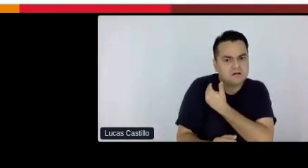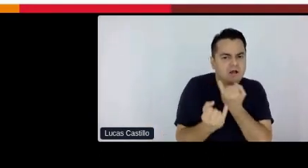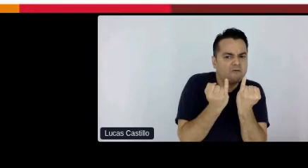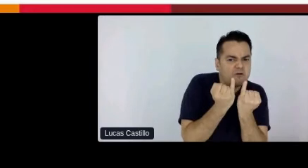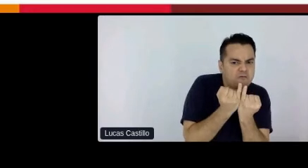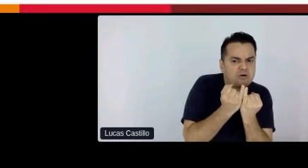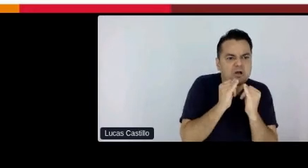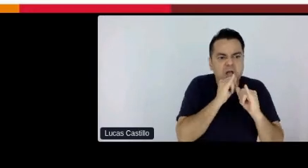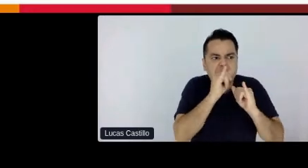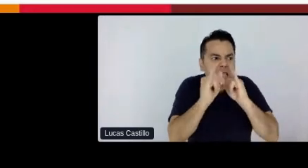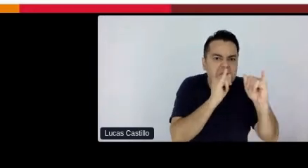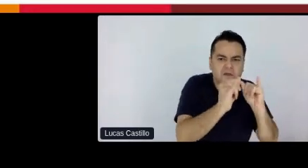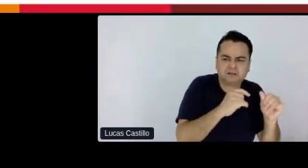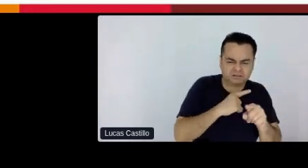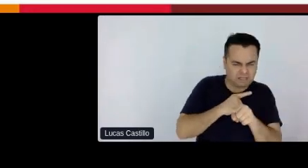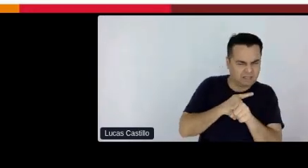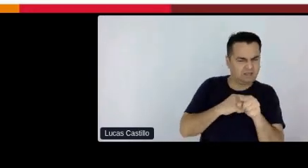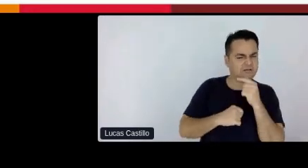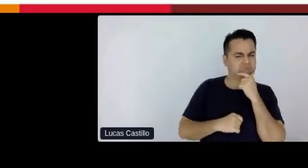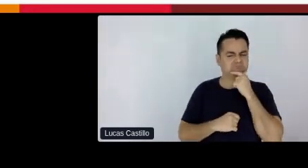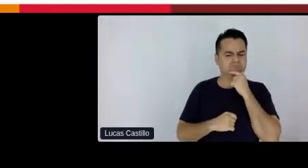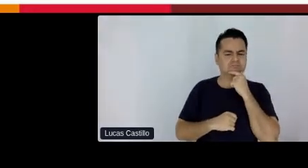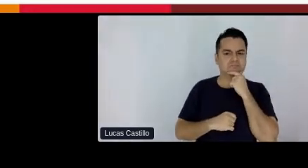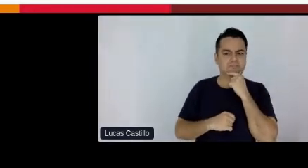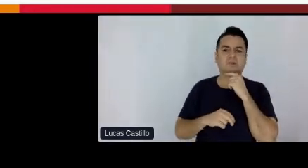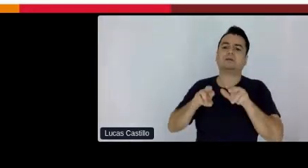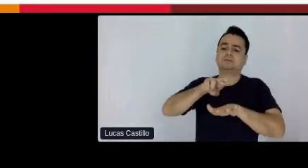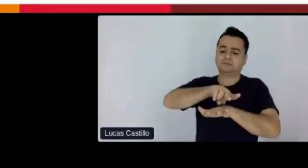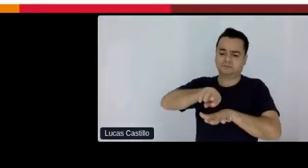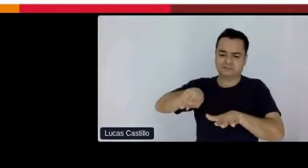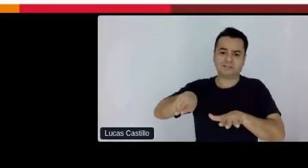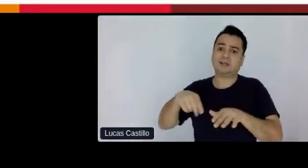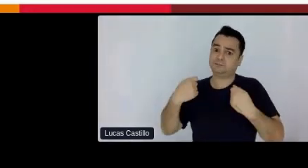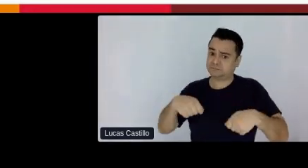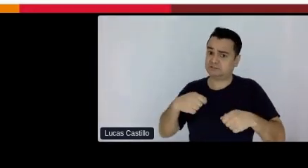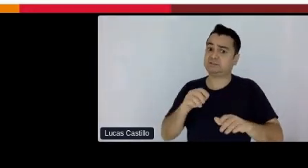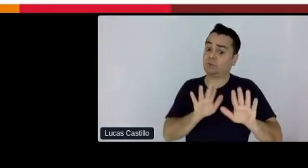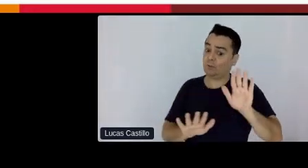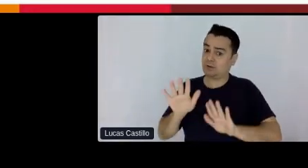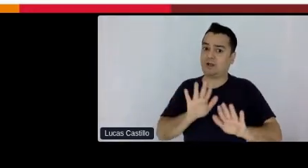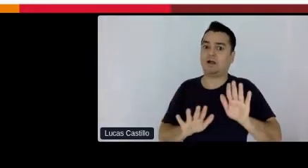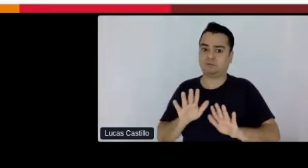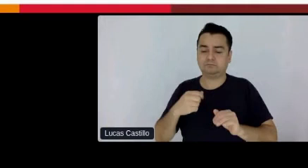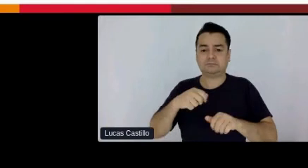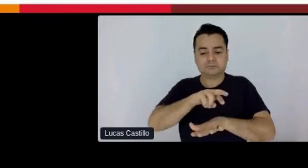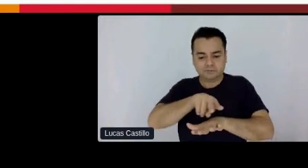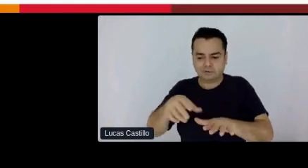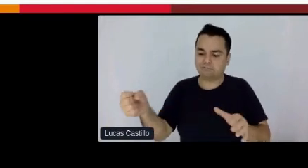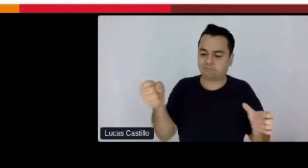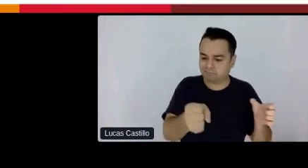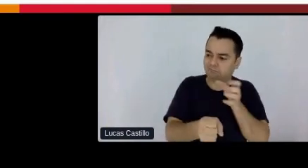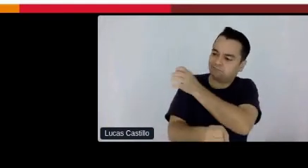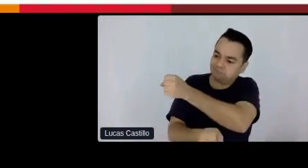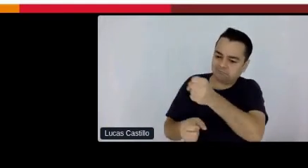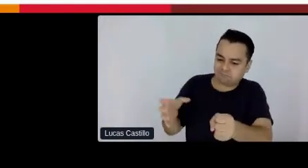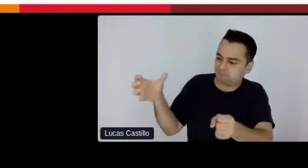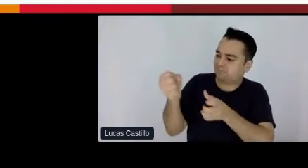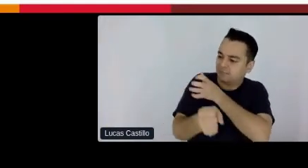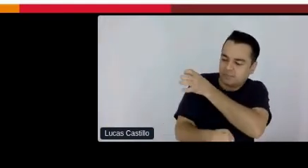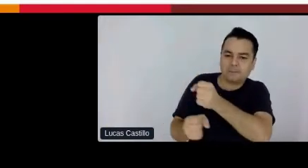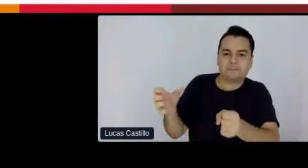forma de fazer com que essas situações elas não aconteçam no ambiente de trabalho. Você não vai chamar a